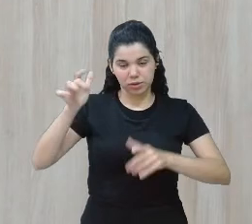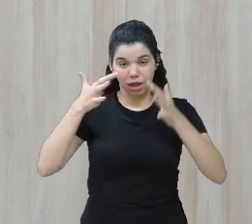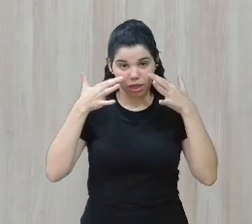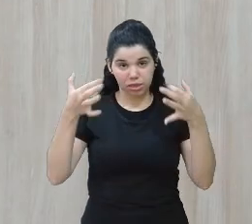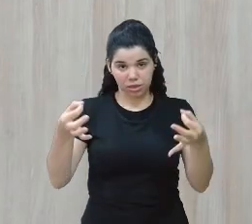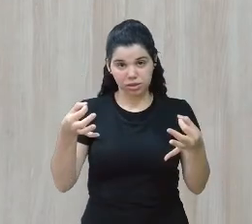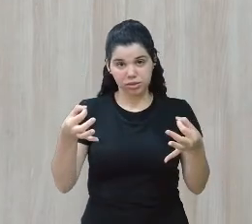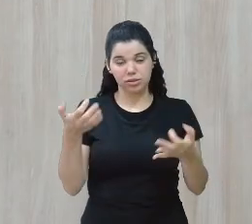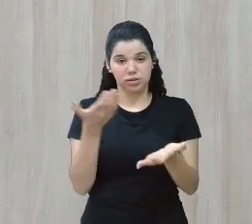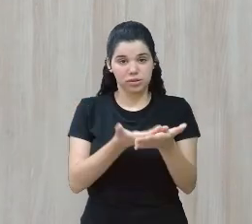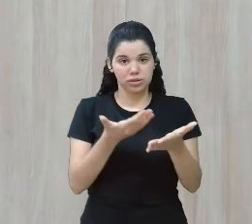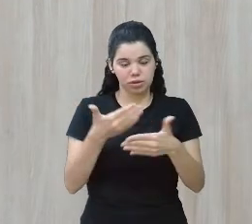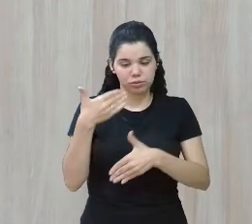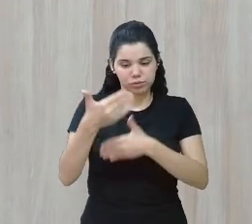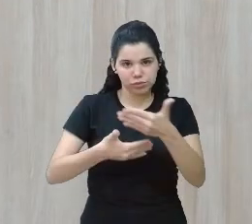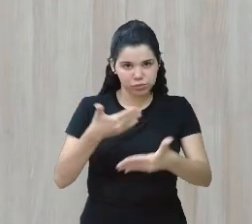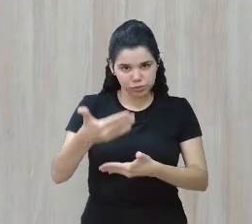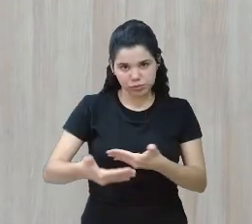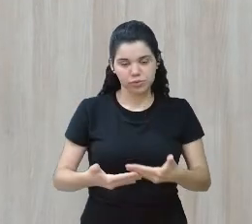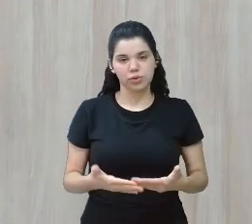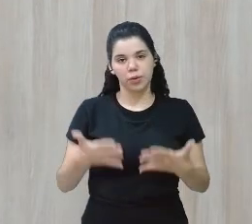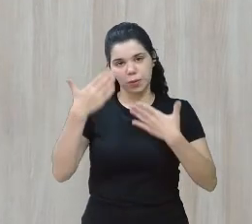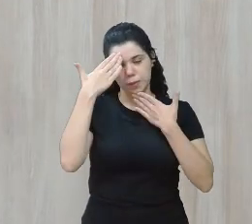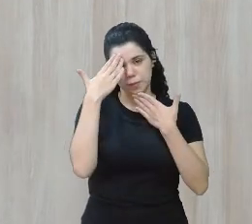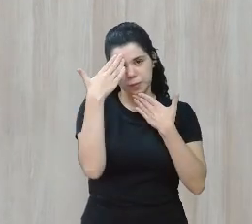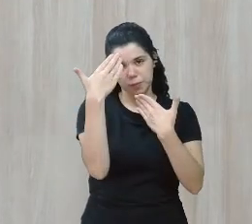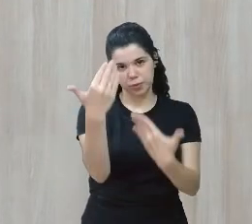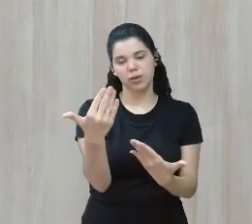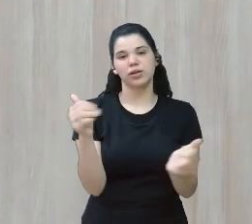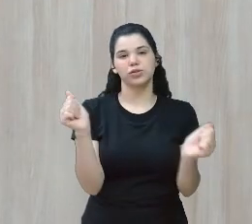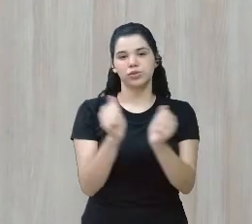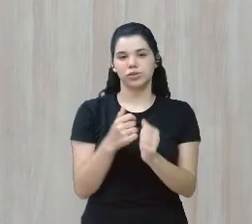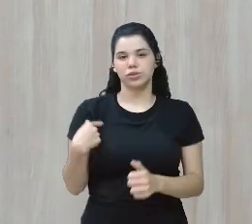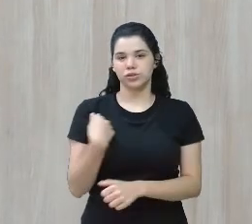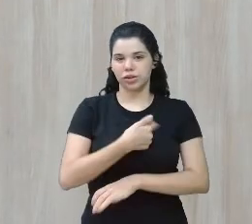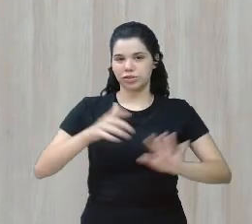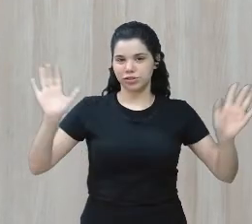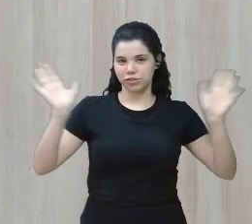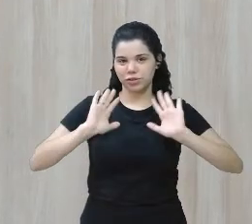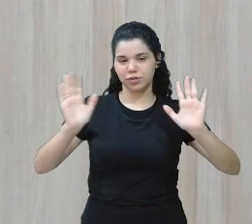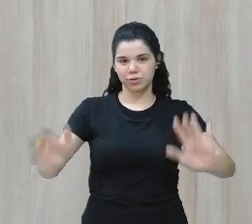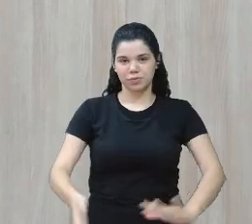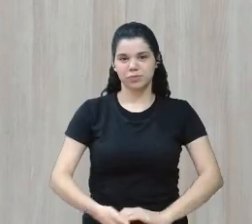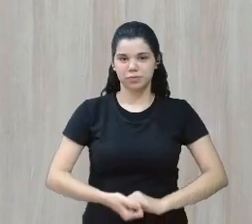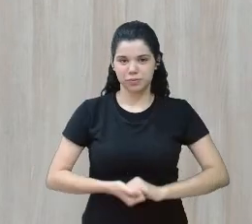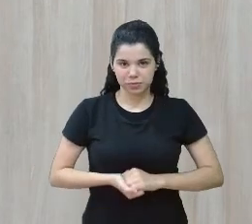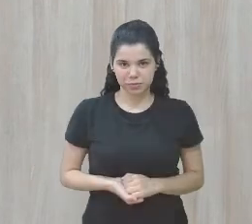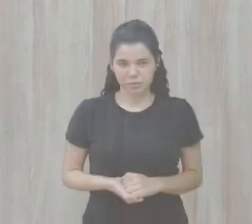atentos aí às nossas aulas e o reprise. Muito obrigado por estar conosco. Tchau, tchau.